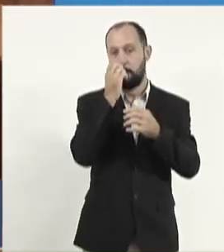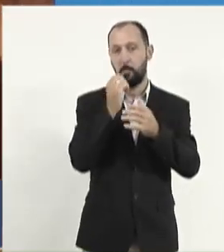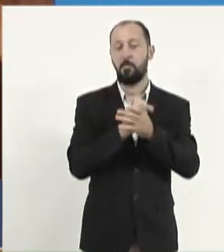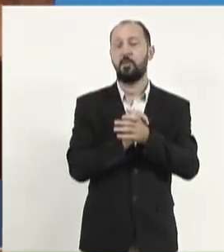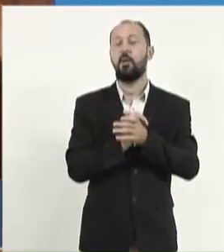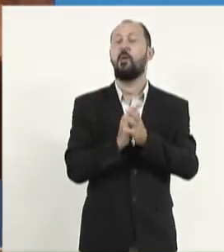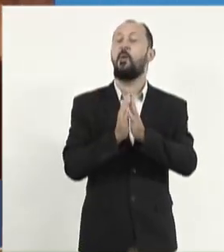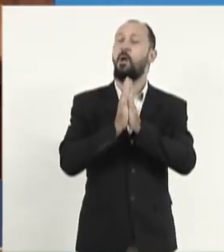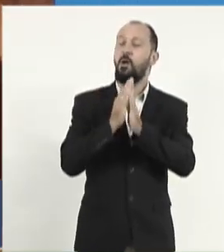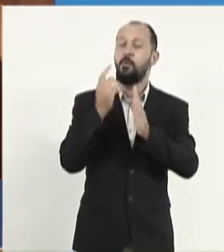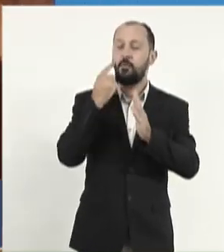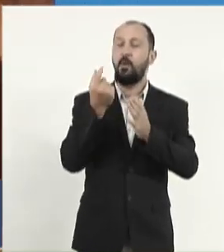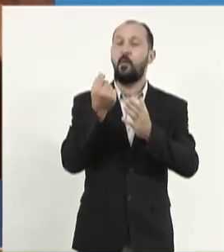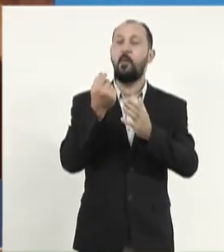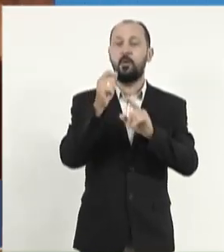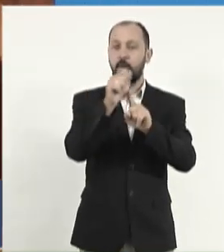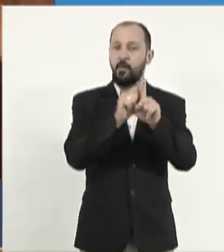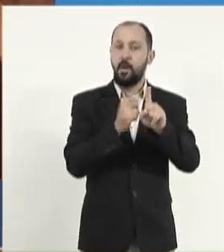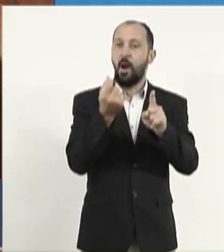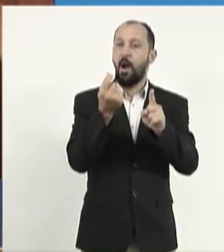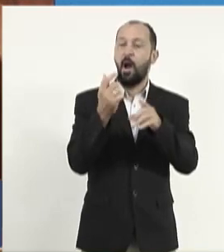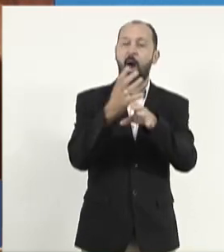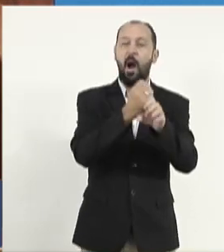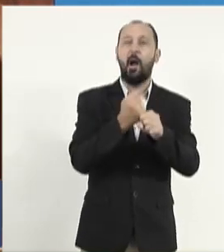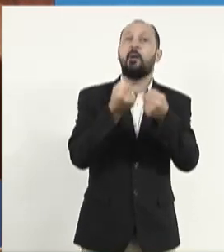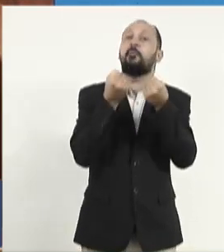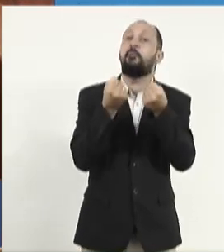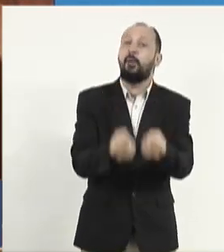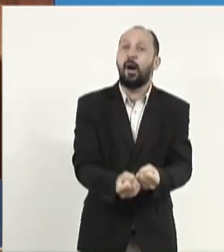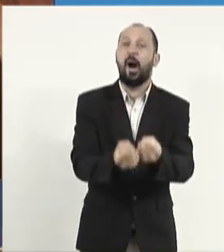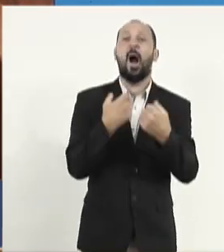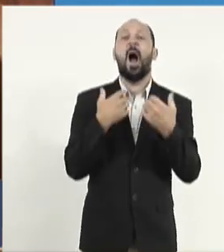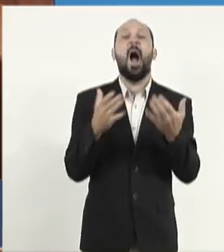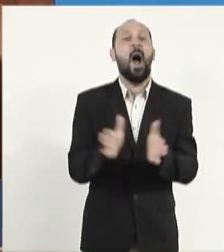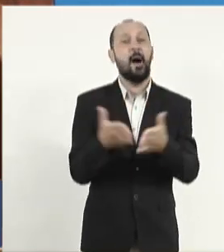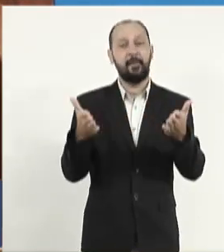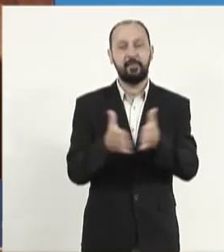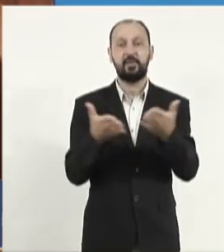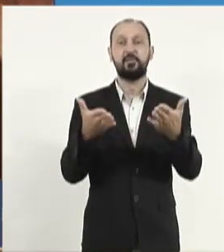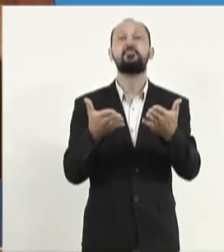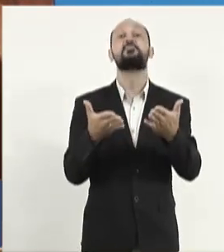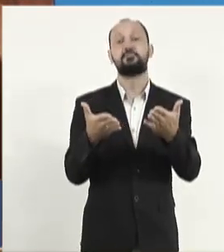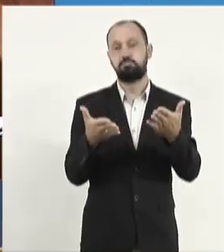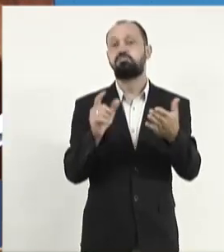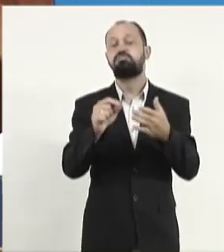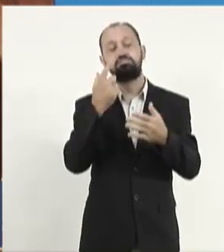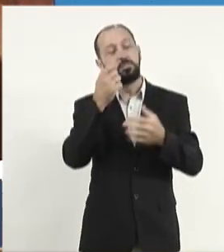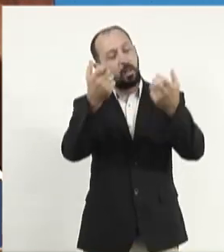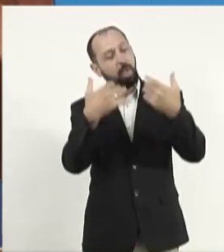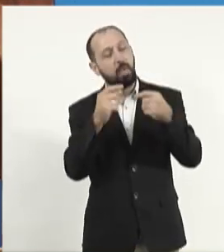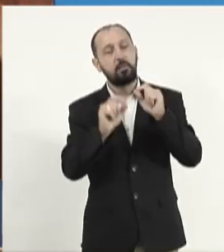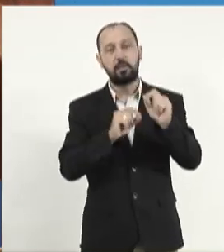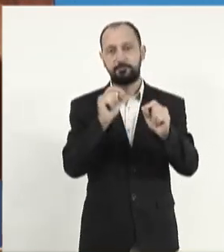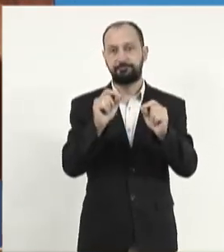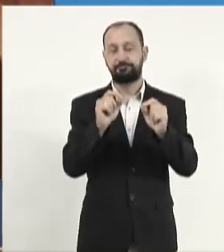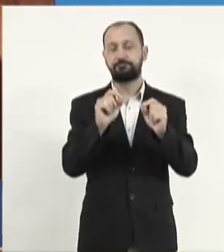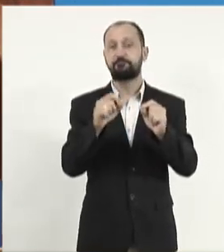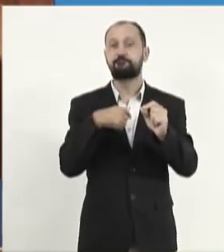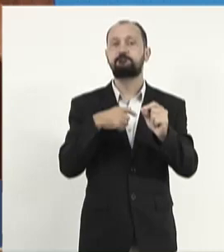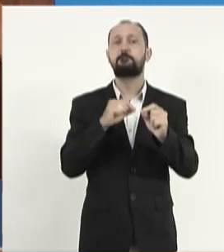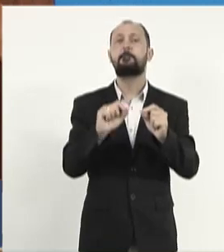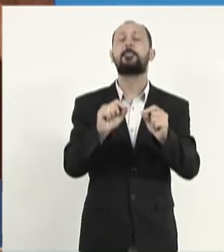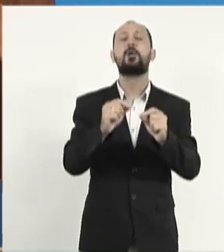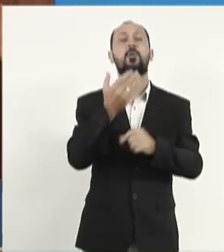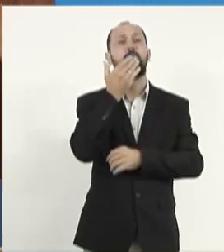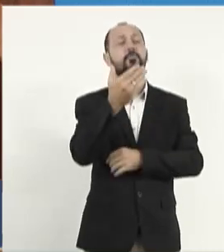Então, pesa no orçamento das famílias de baixa renda, né? E eles falam para mim assim: a quem